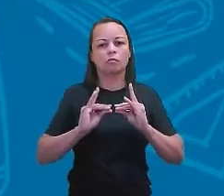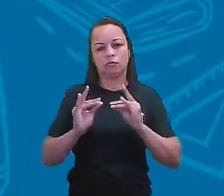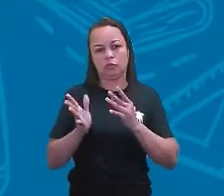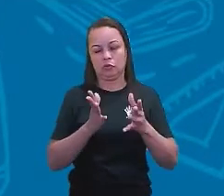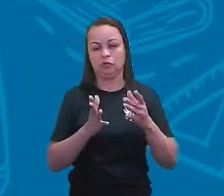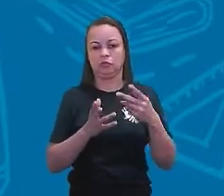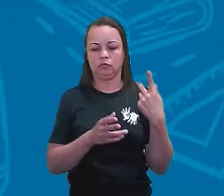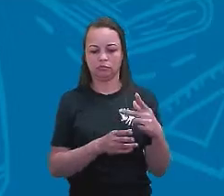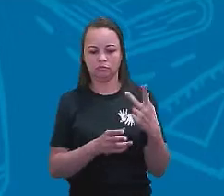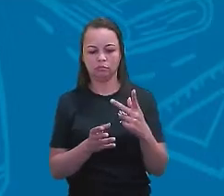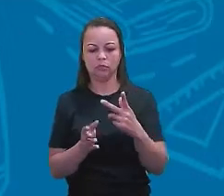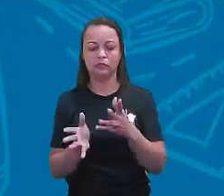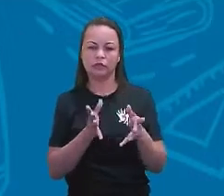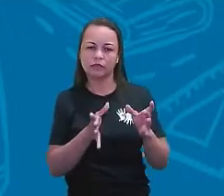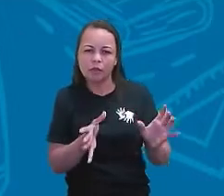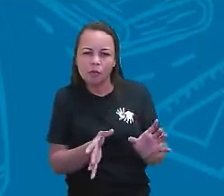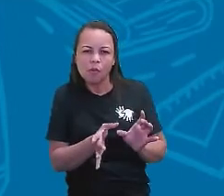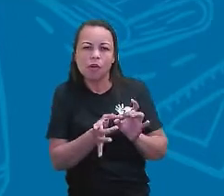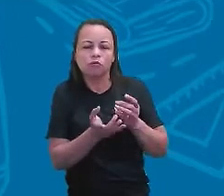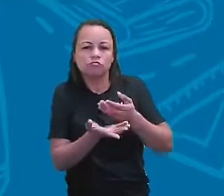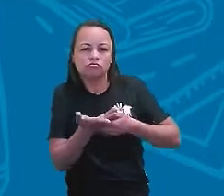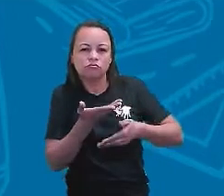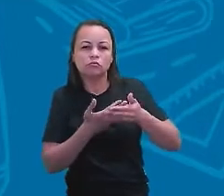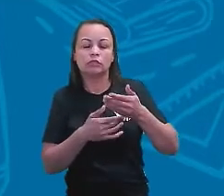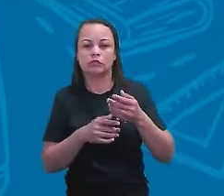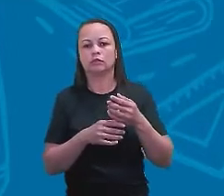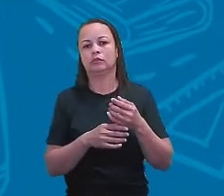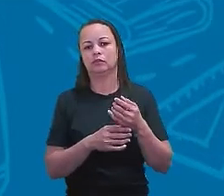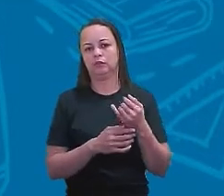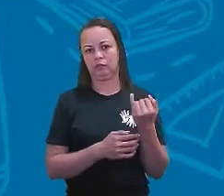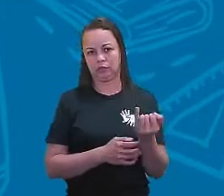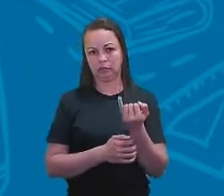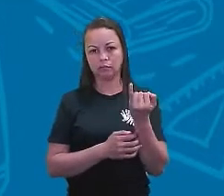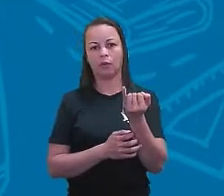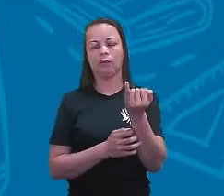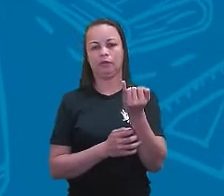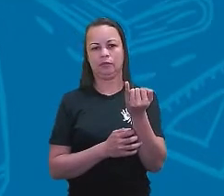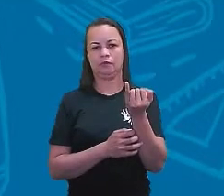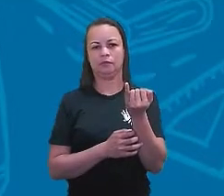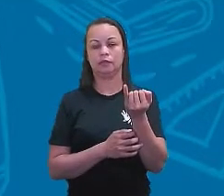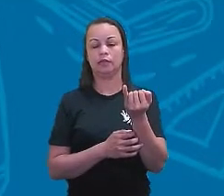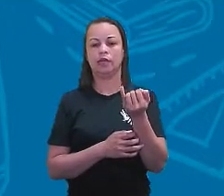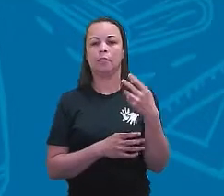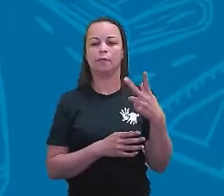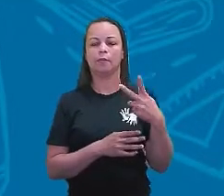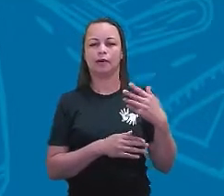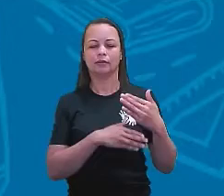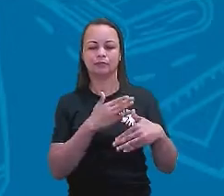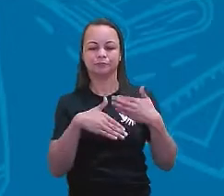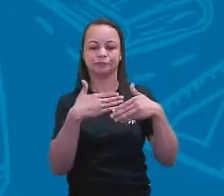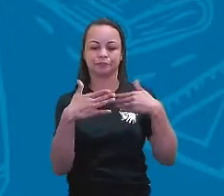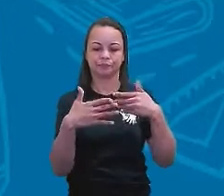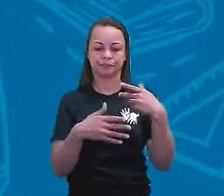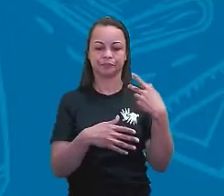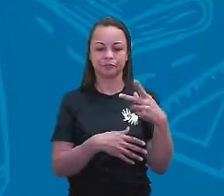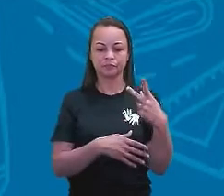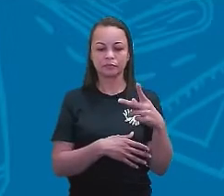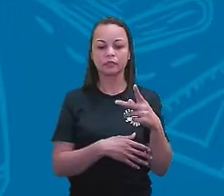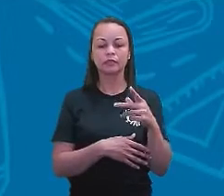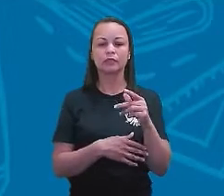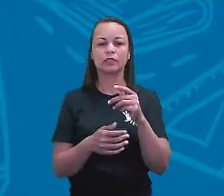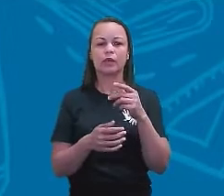órgãos, estão tendo uma harmonia, estão tendo um diálogo extremamente relevante para promover a homeostase, ou